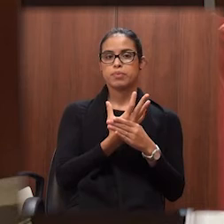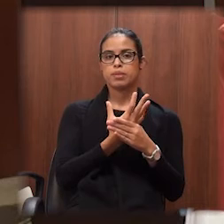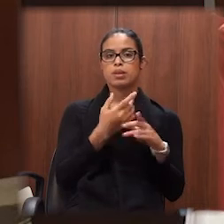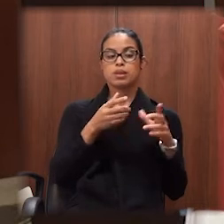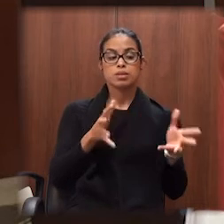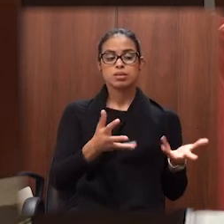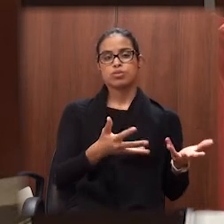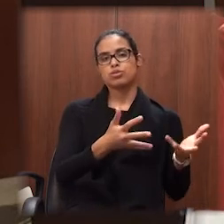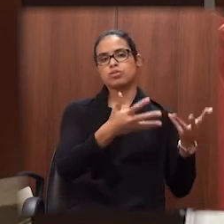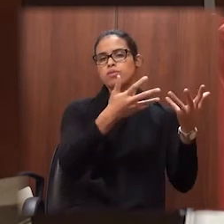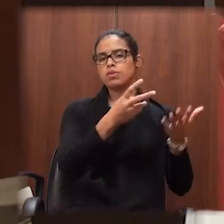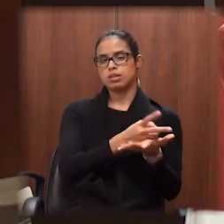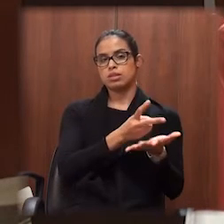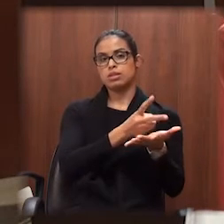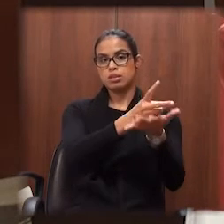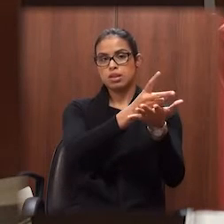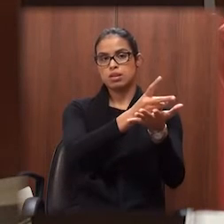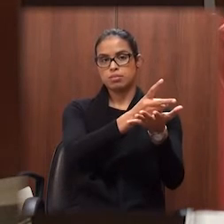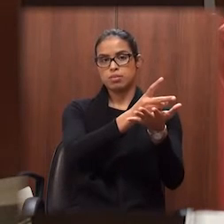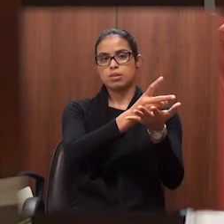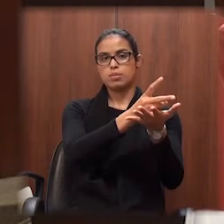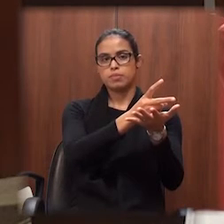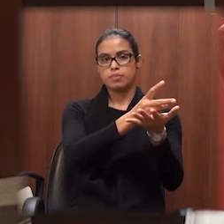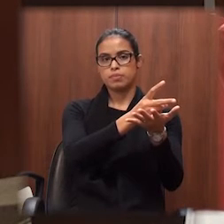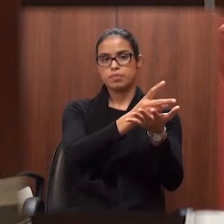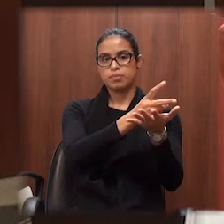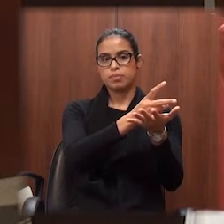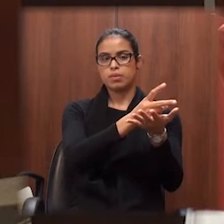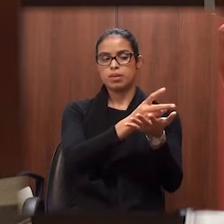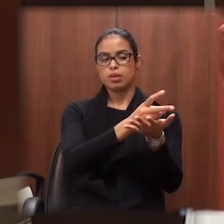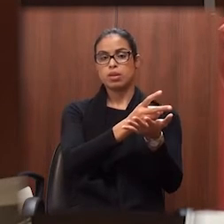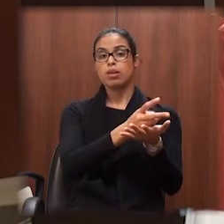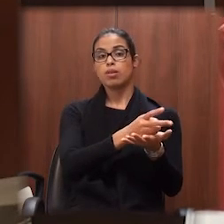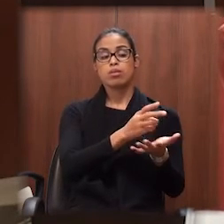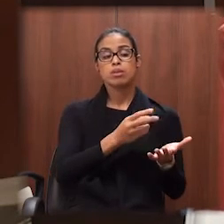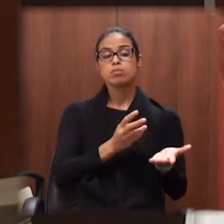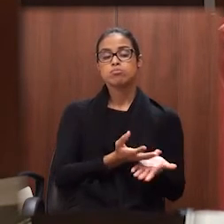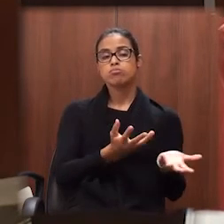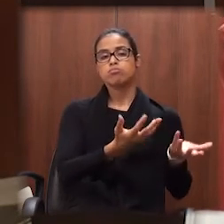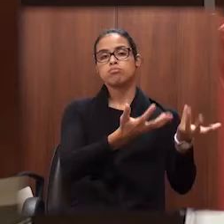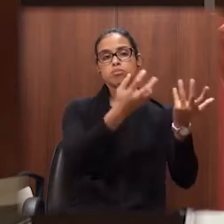incentivar de uma maneira constante essa cultura de direitos humanos,